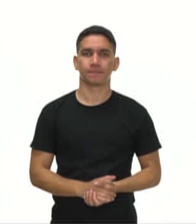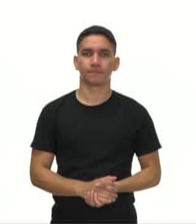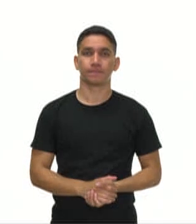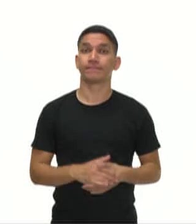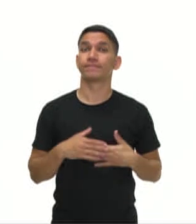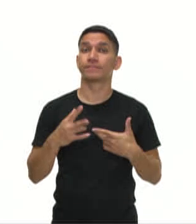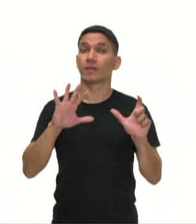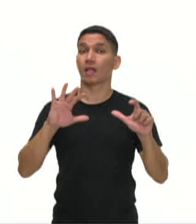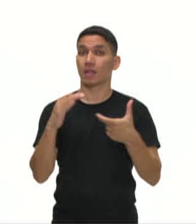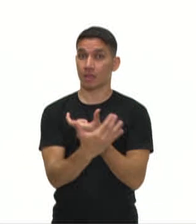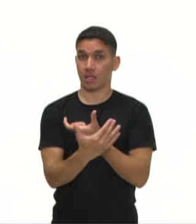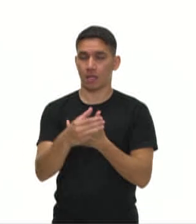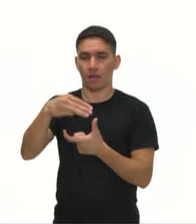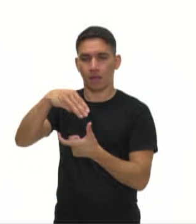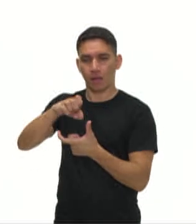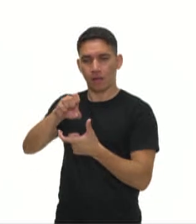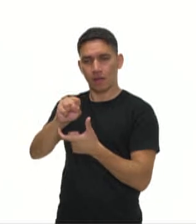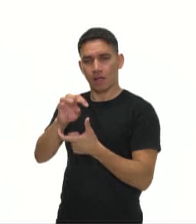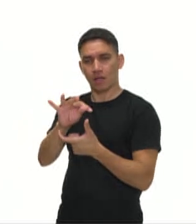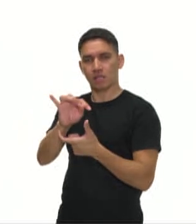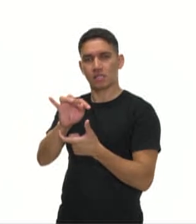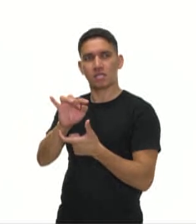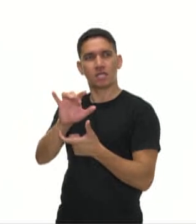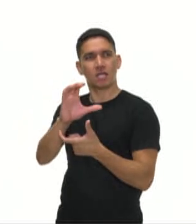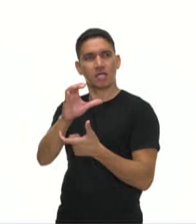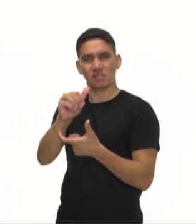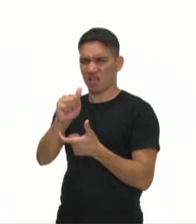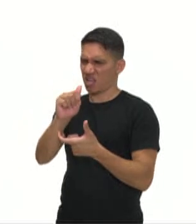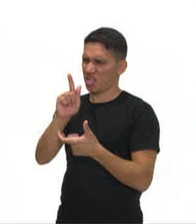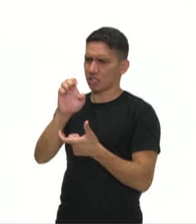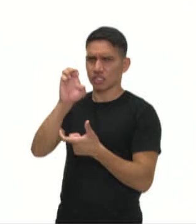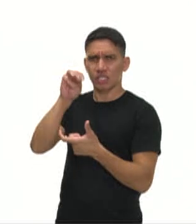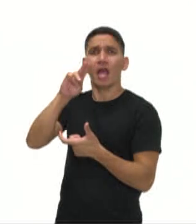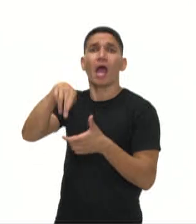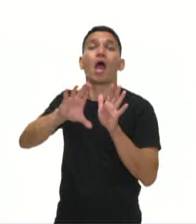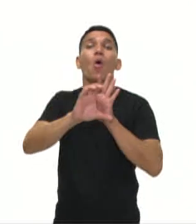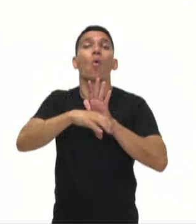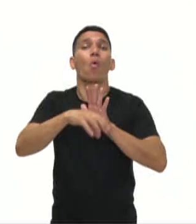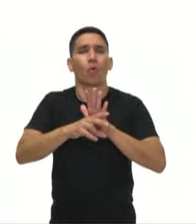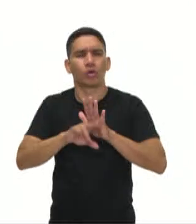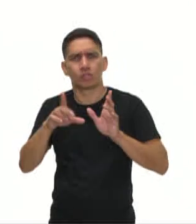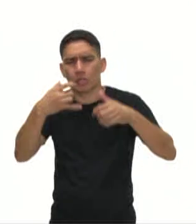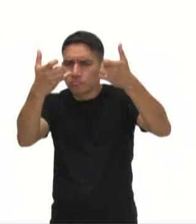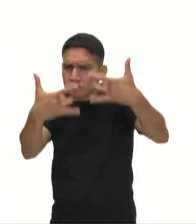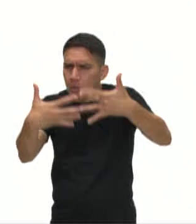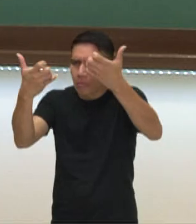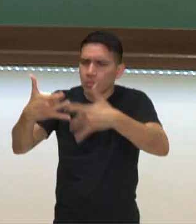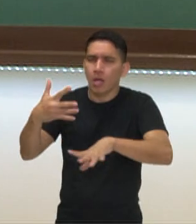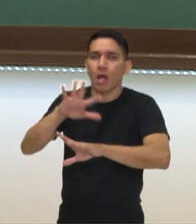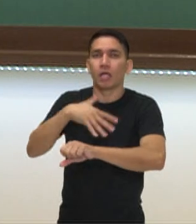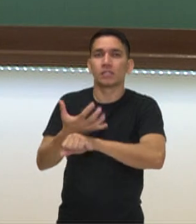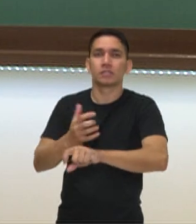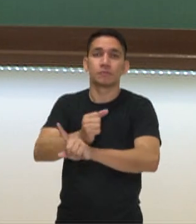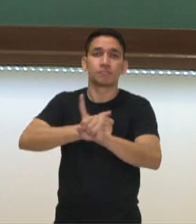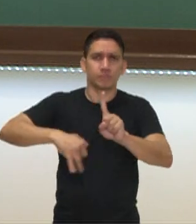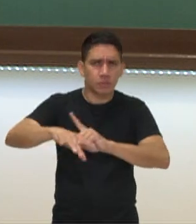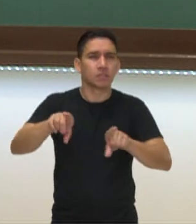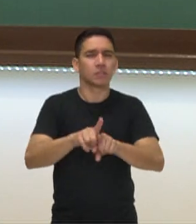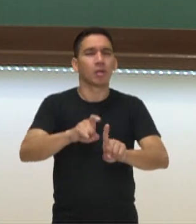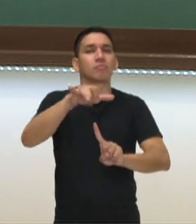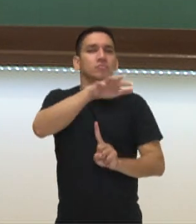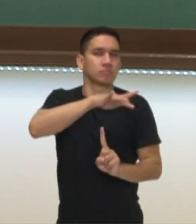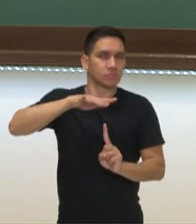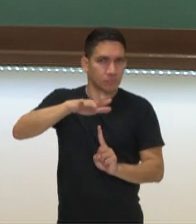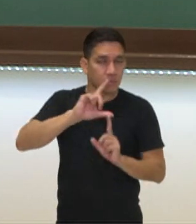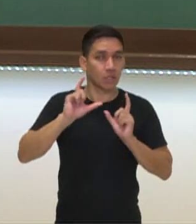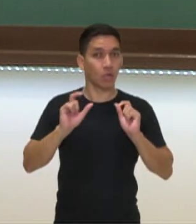O termo mestiçagem, então, é um conceito também que a gente trabalha na sociologia, na antropologia, tá?